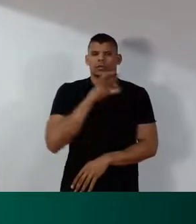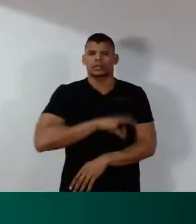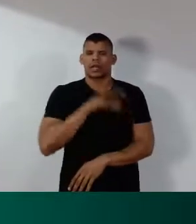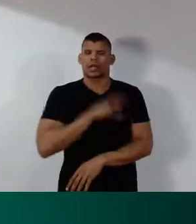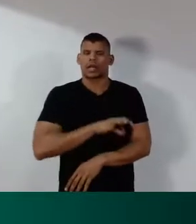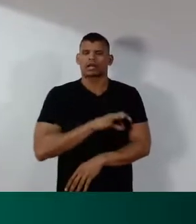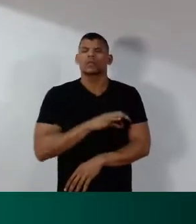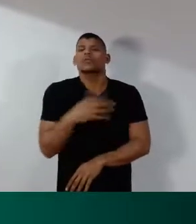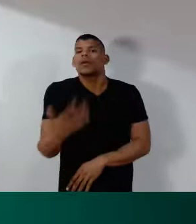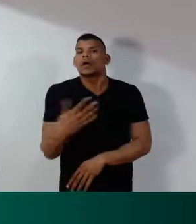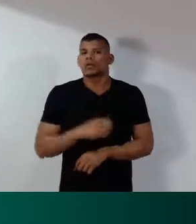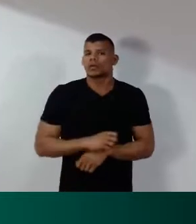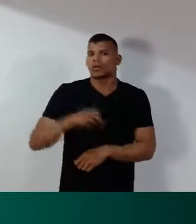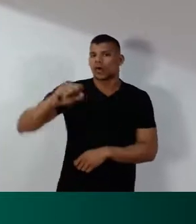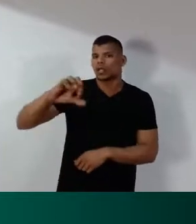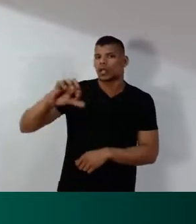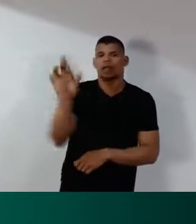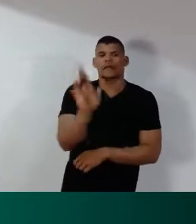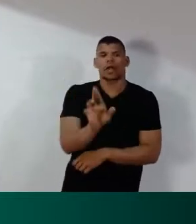reais